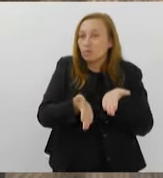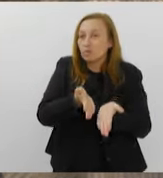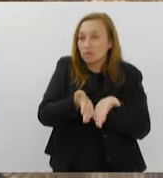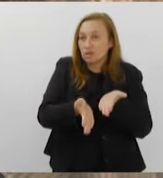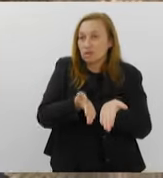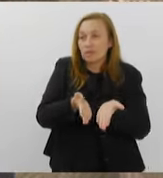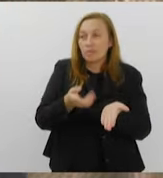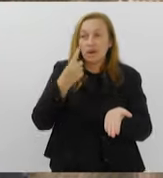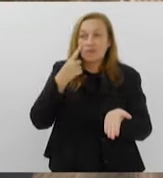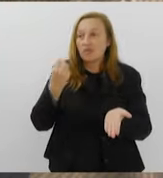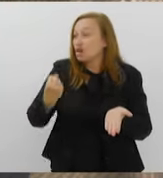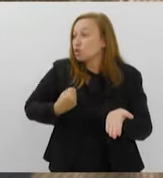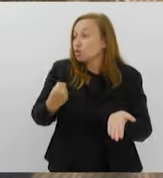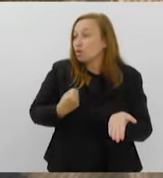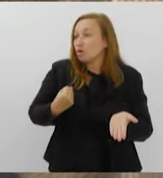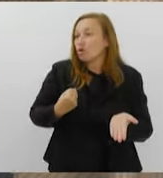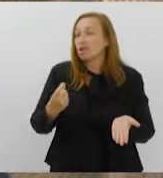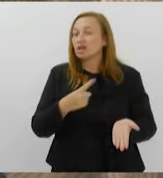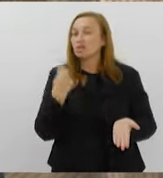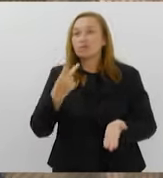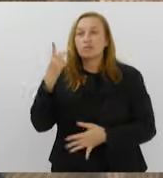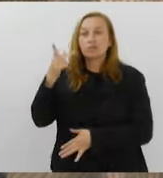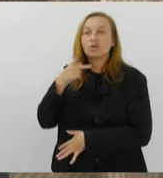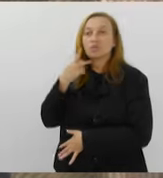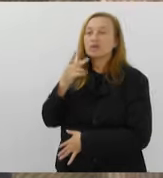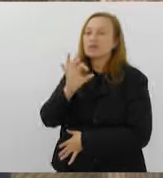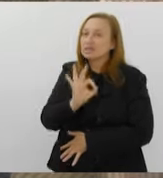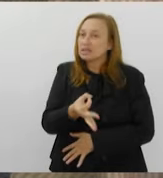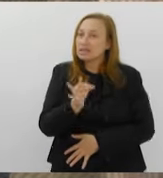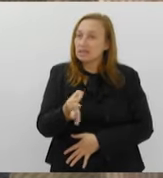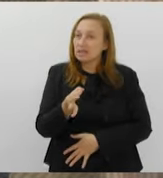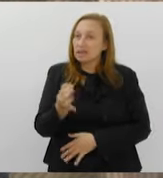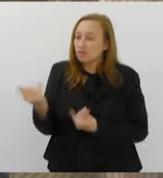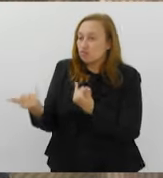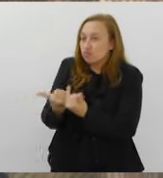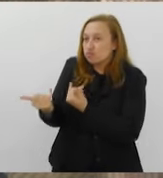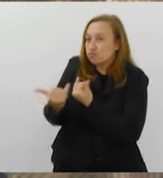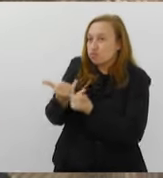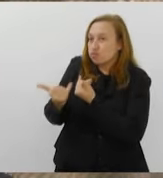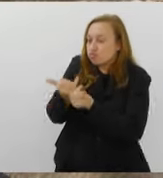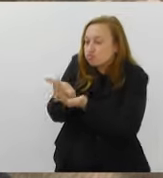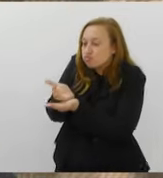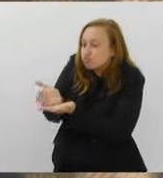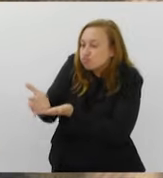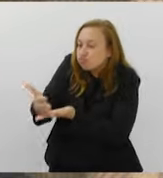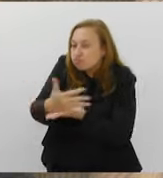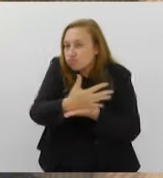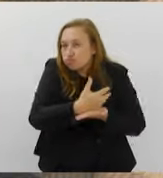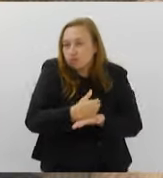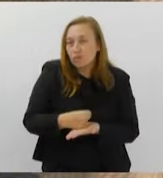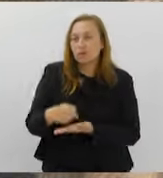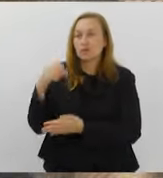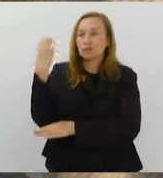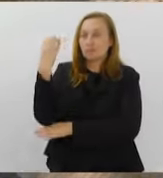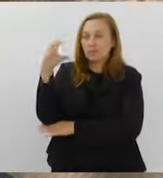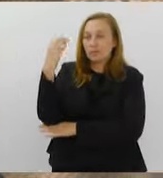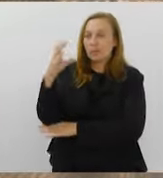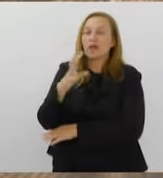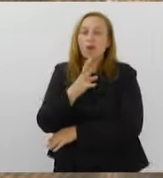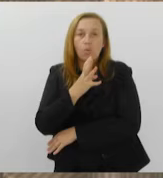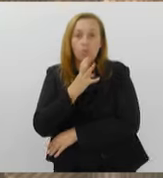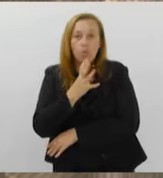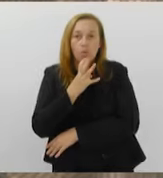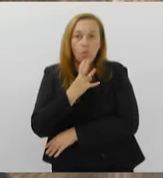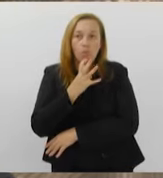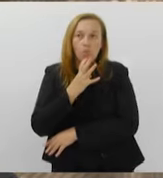números para que a nossa procuradoria aqui tenha, de fato, substância científica, conhecimento, para